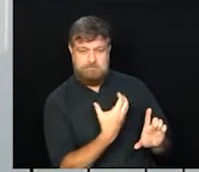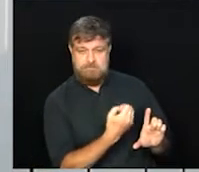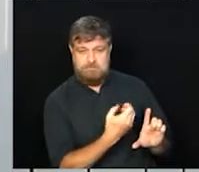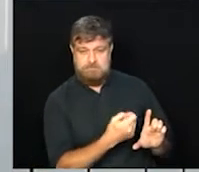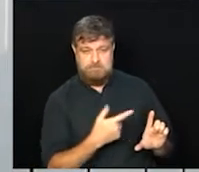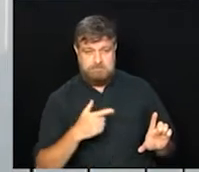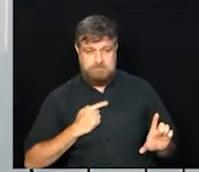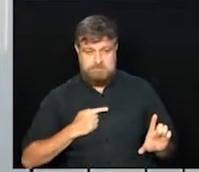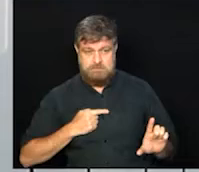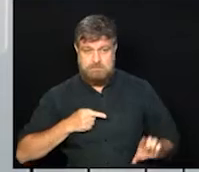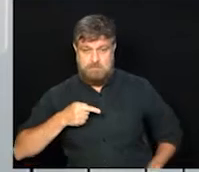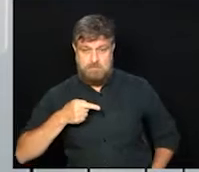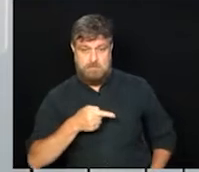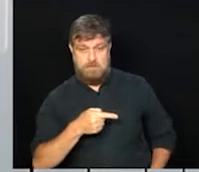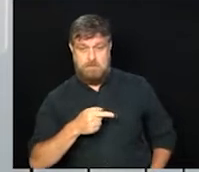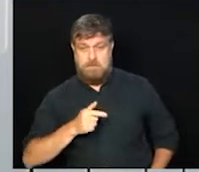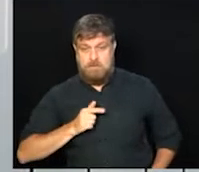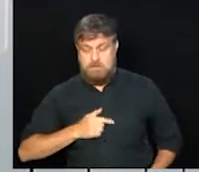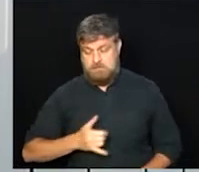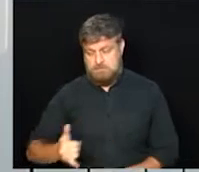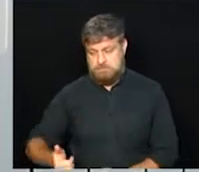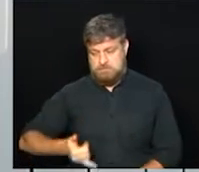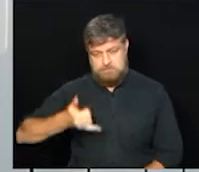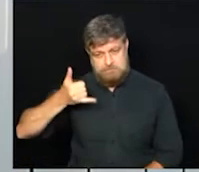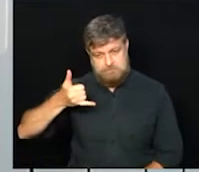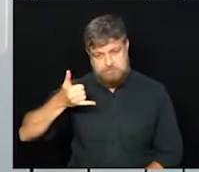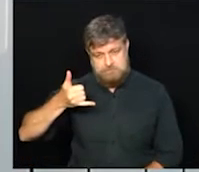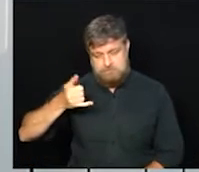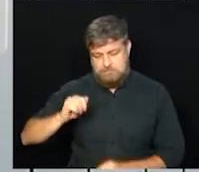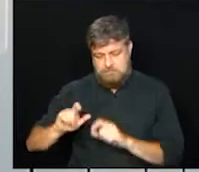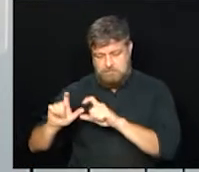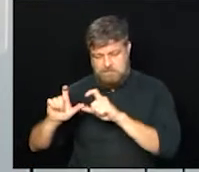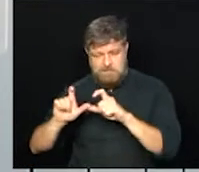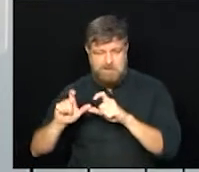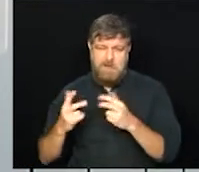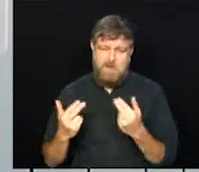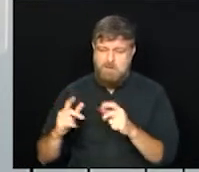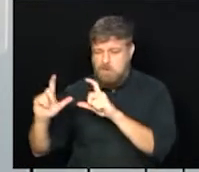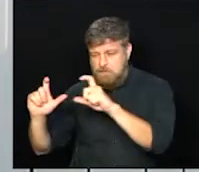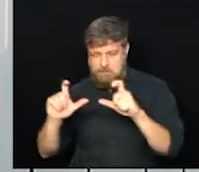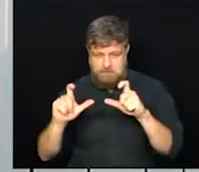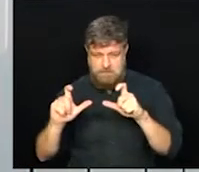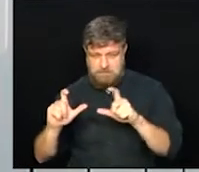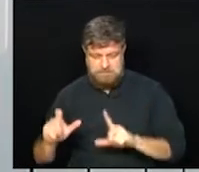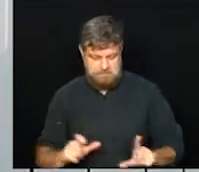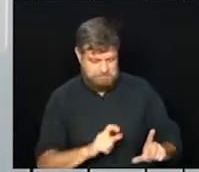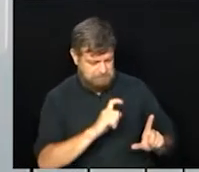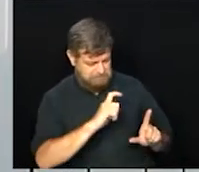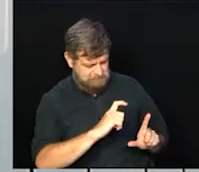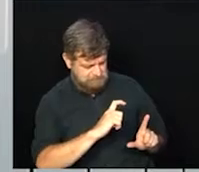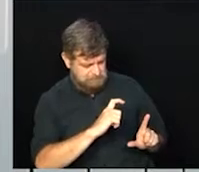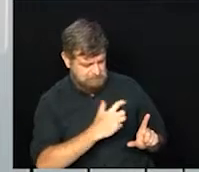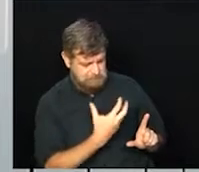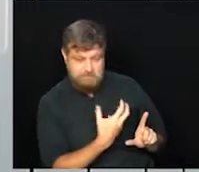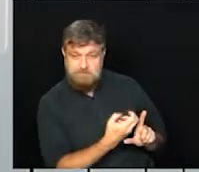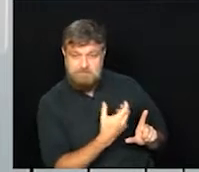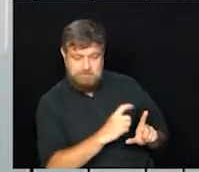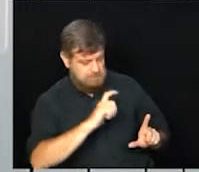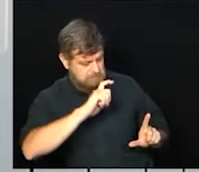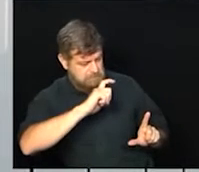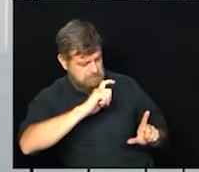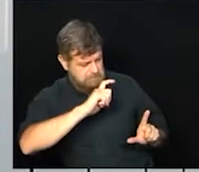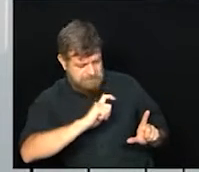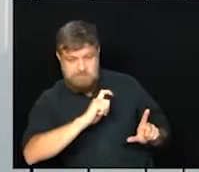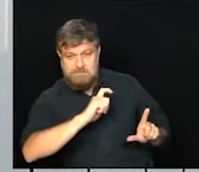estou apontando aqui para ele. Pegue o seu celular, abre a câmera como se você fosse tirar uma foto. Só que você aponta para este